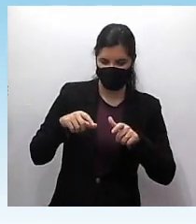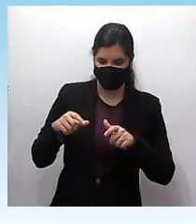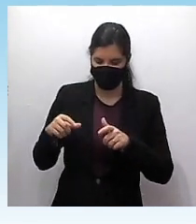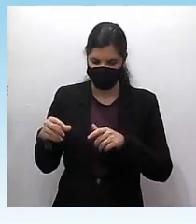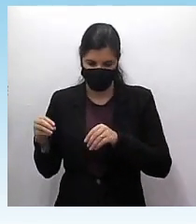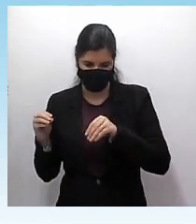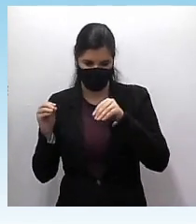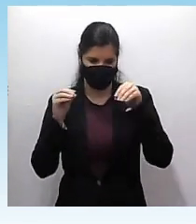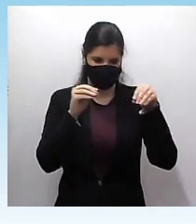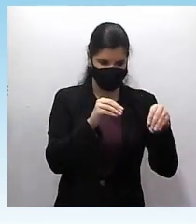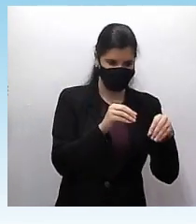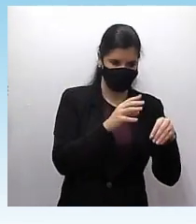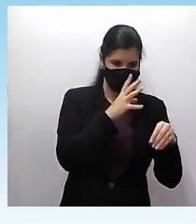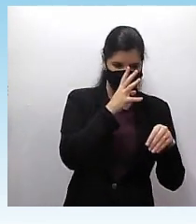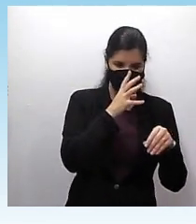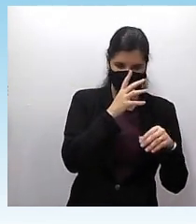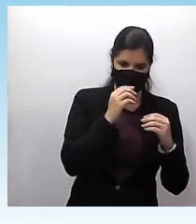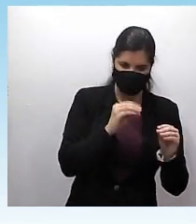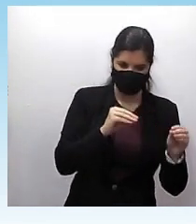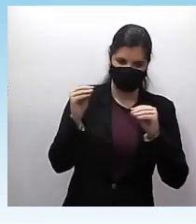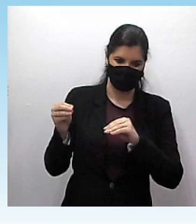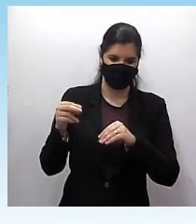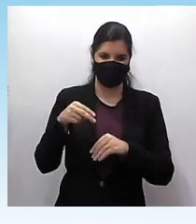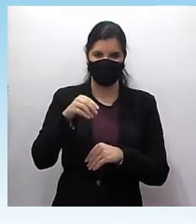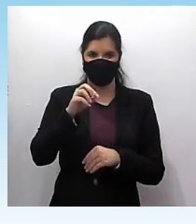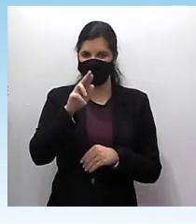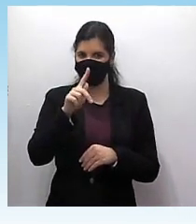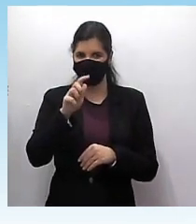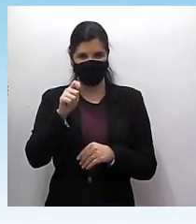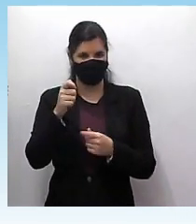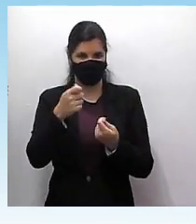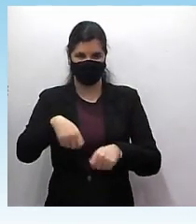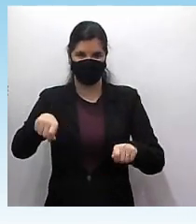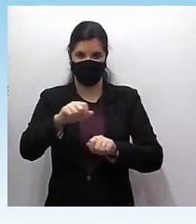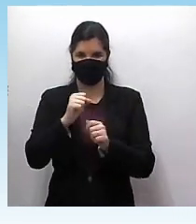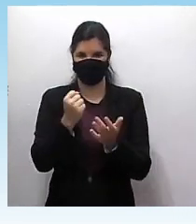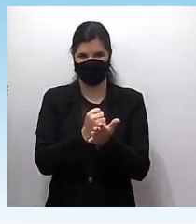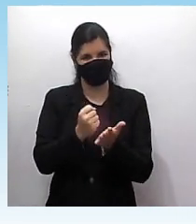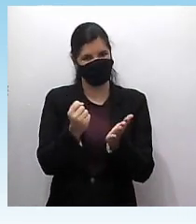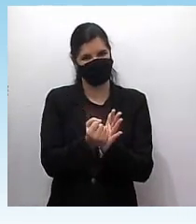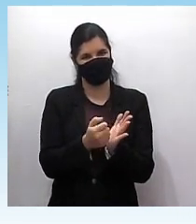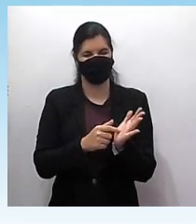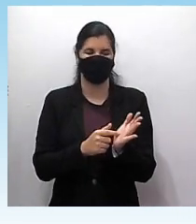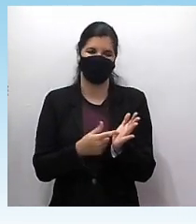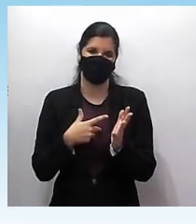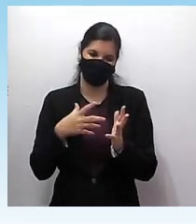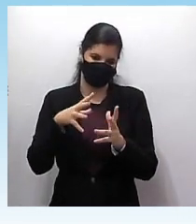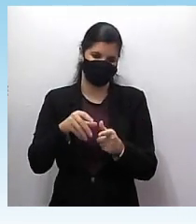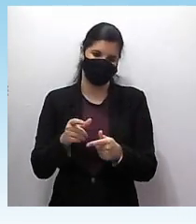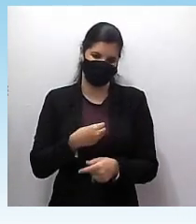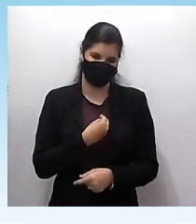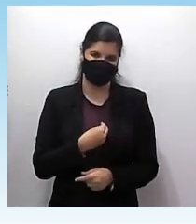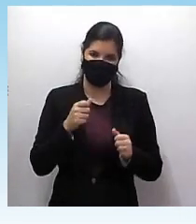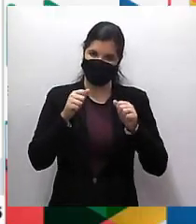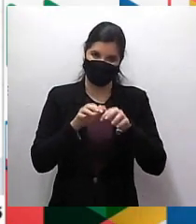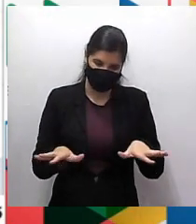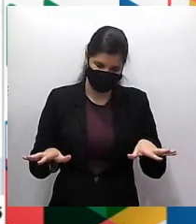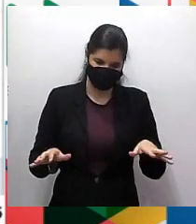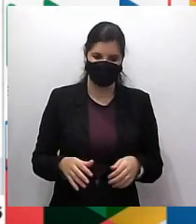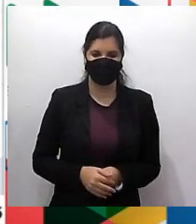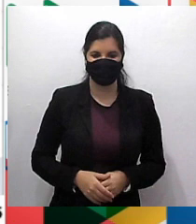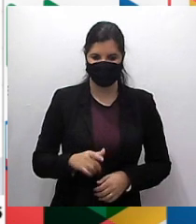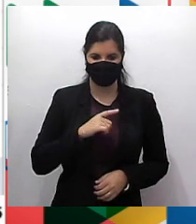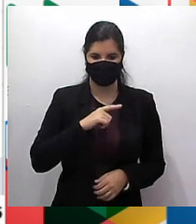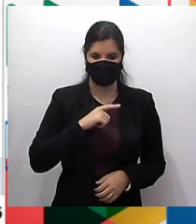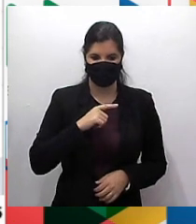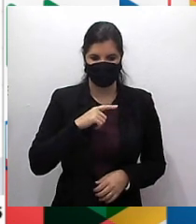Estados Unidos, quando você poderia ir para a Noruega sem nem tirar um visto, né? Mas aí é a realidade do mundo e do Brasil. Aqui eu